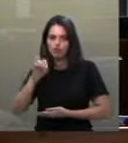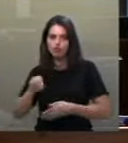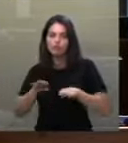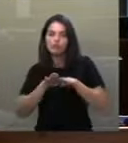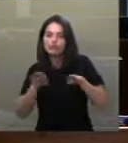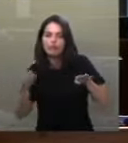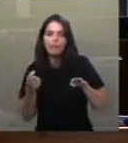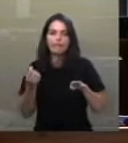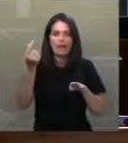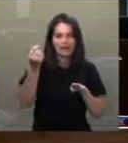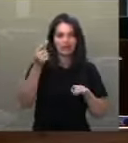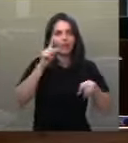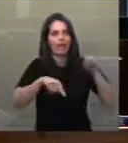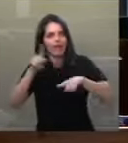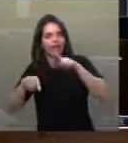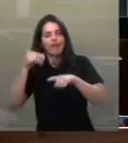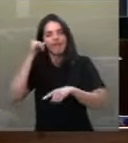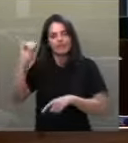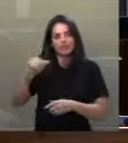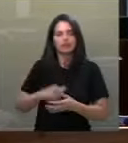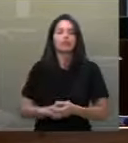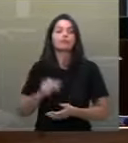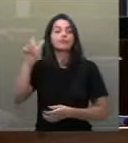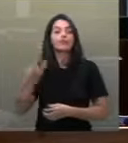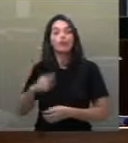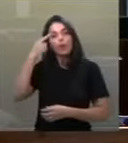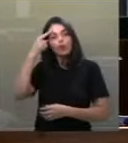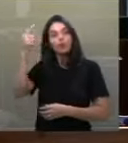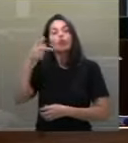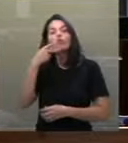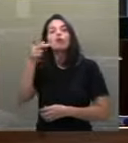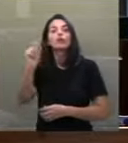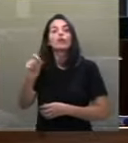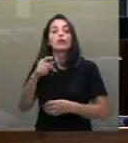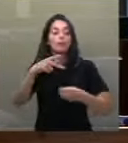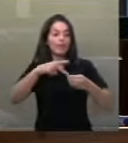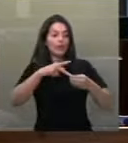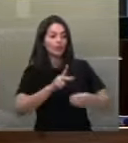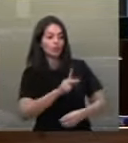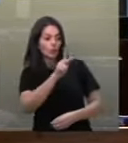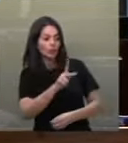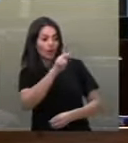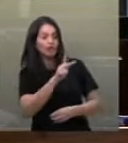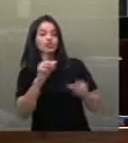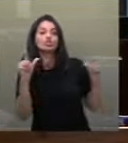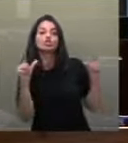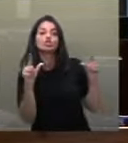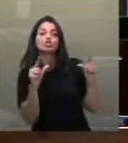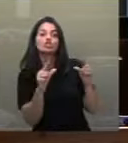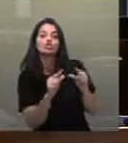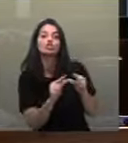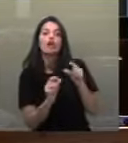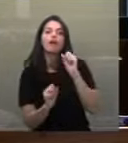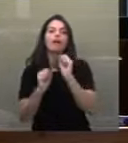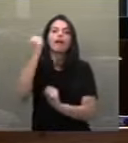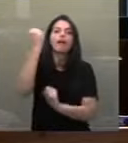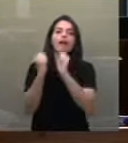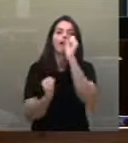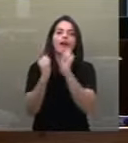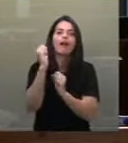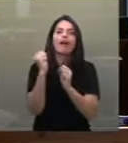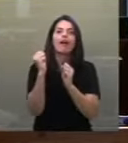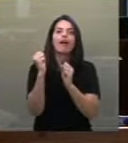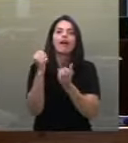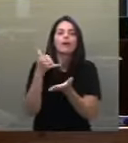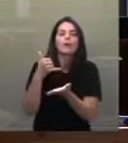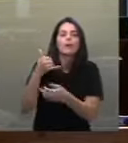Na justificação, o ilustre autor argumenta que a Petrobras teria diminuído sua capacidade de refino com o intuito de aumentar a